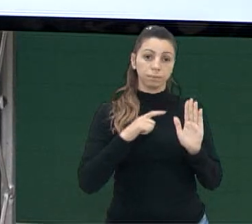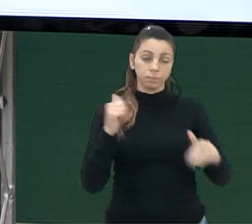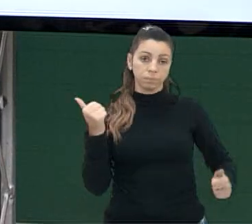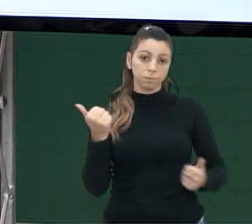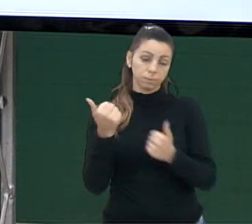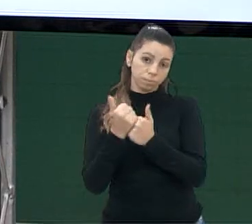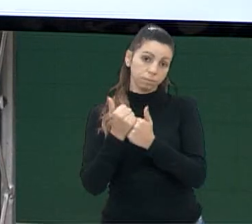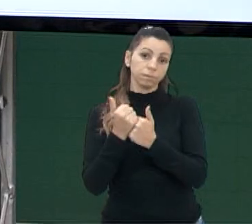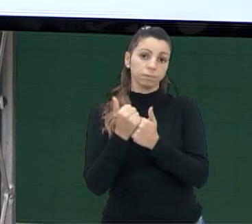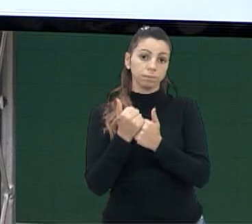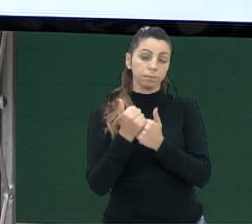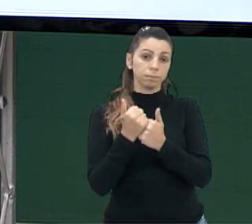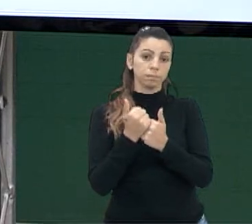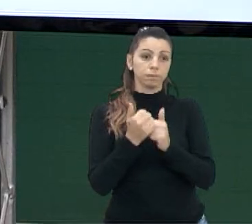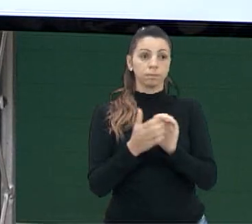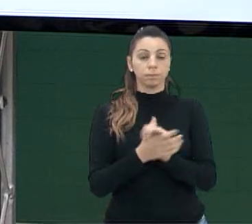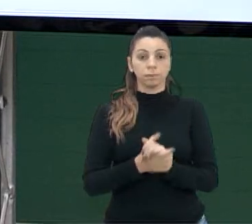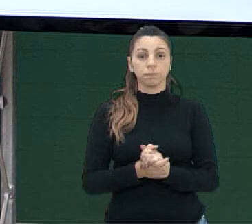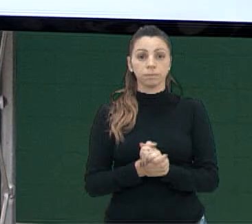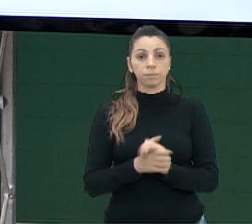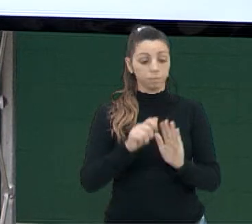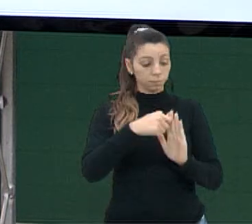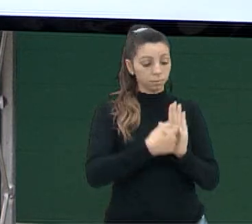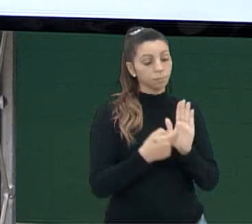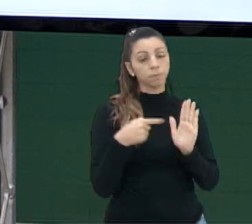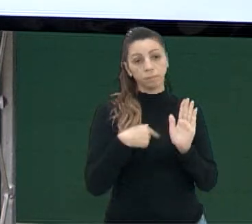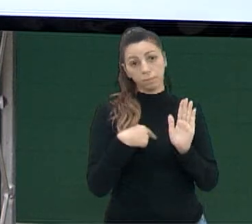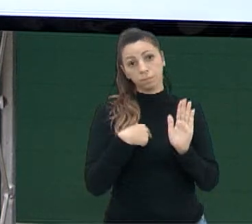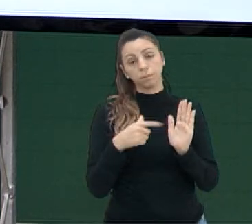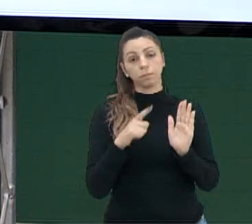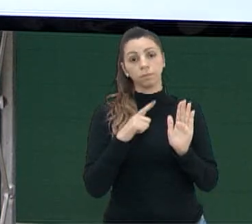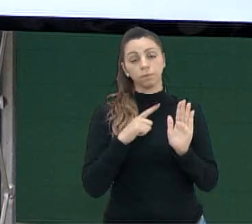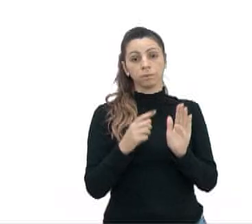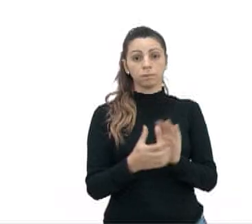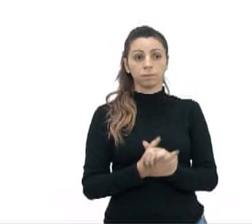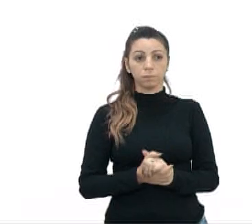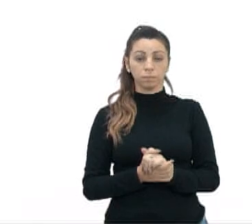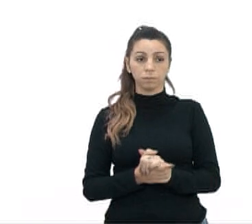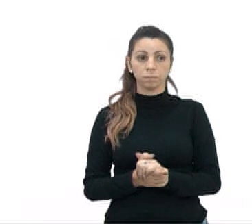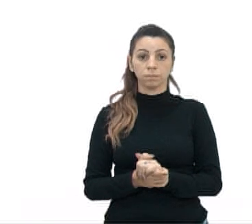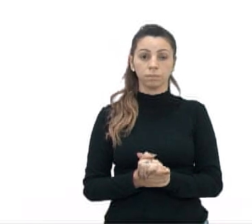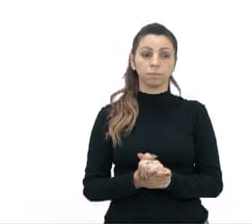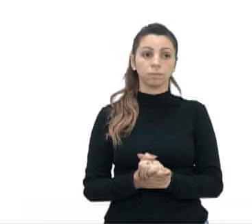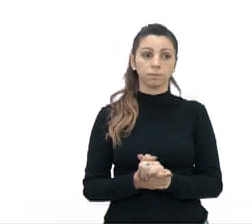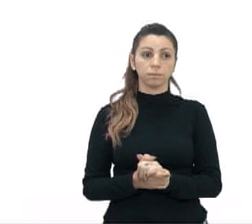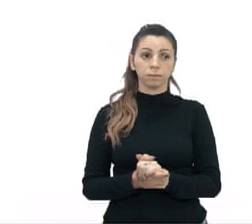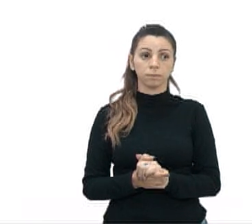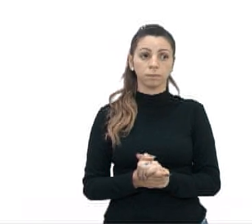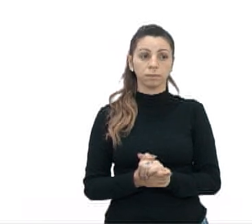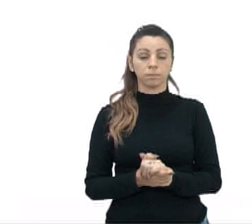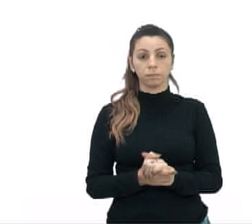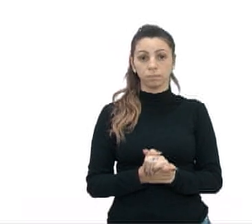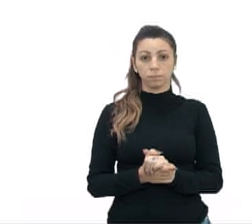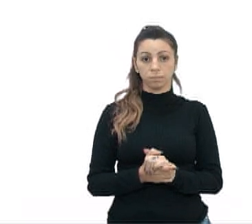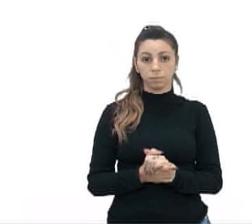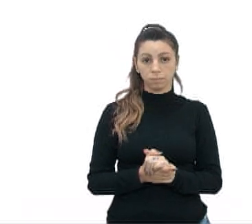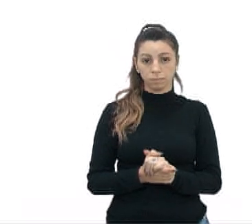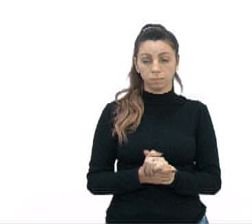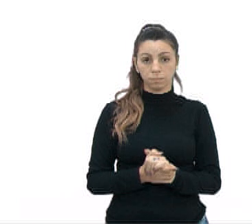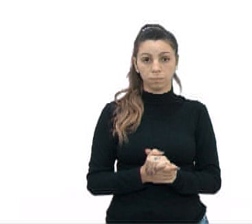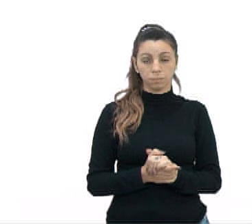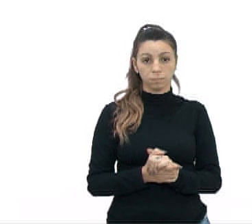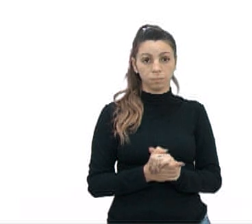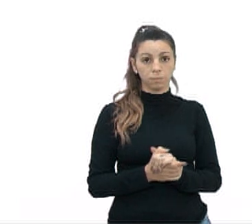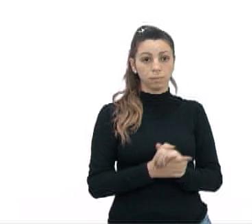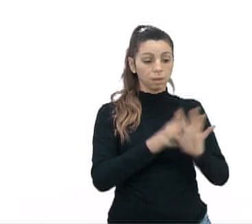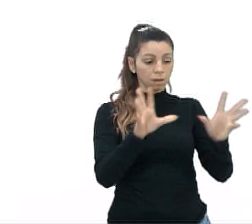parte textual, vamos trabalhar um pouco também com a parte textual, né? Então, nós temos aqui período simples e período composto. Nós já